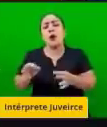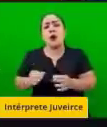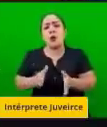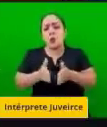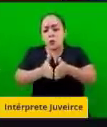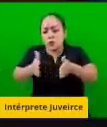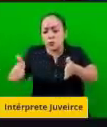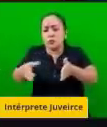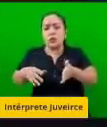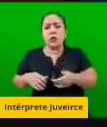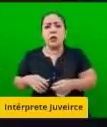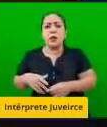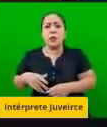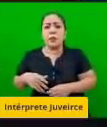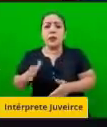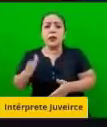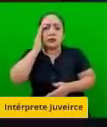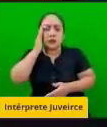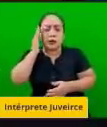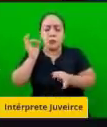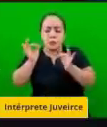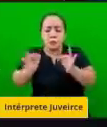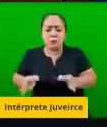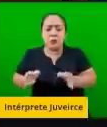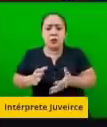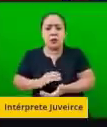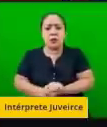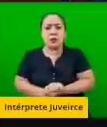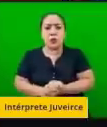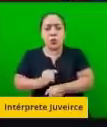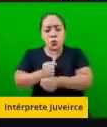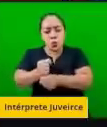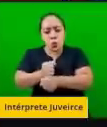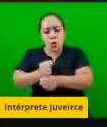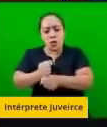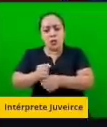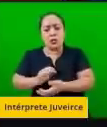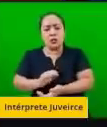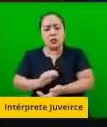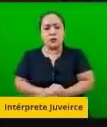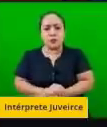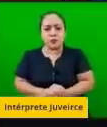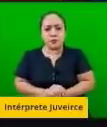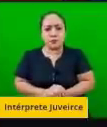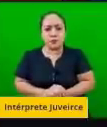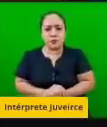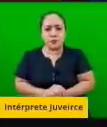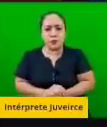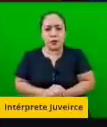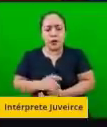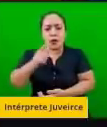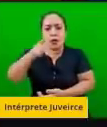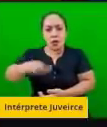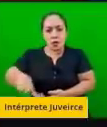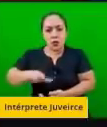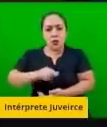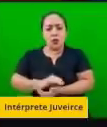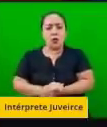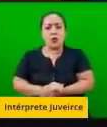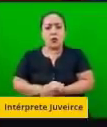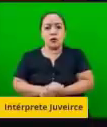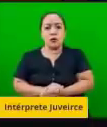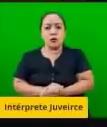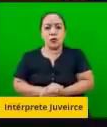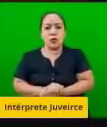de produção da obra, no caso. Ok? Aí eu vou ter outra situação também, para finalizarmos essa parte,